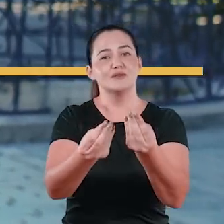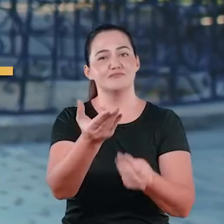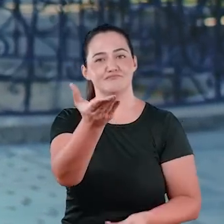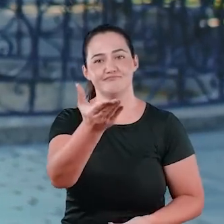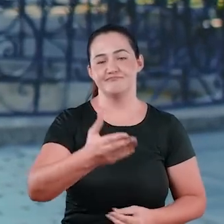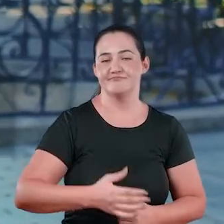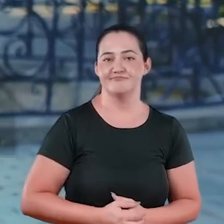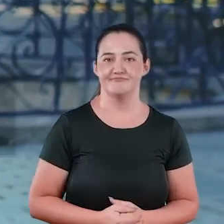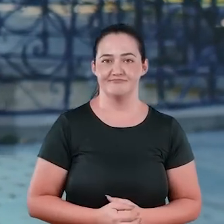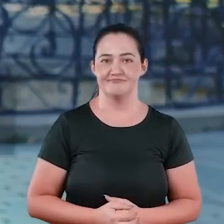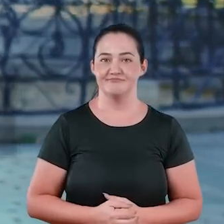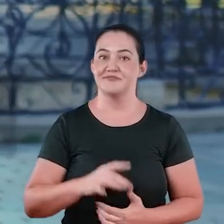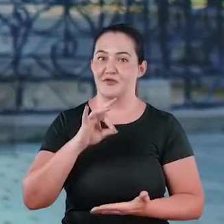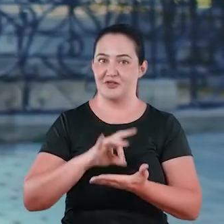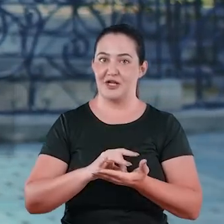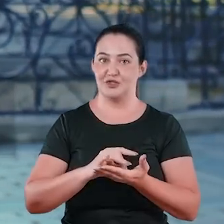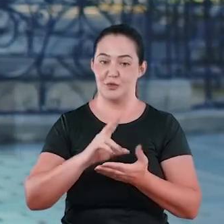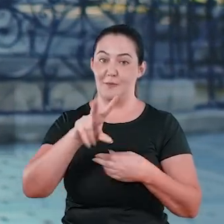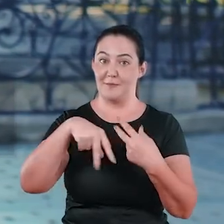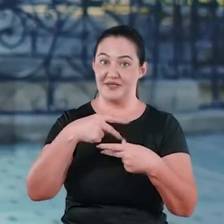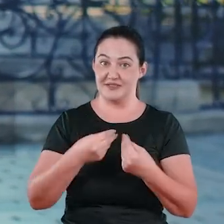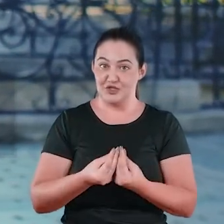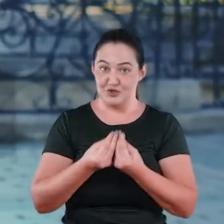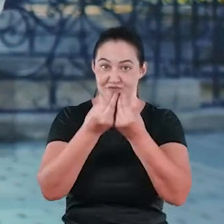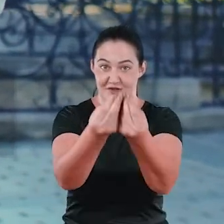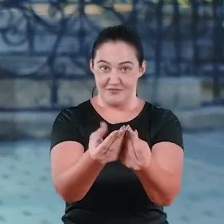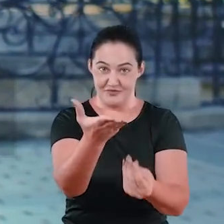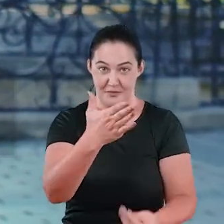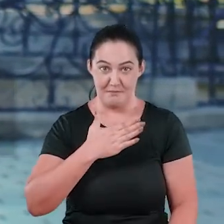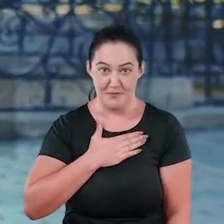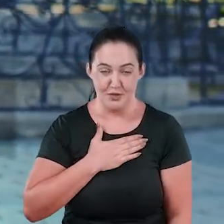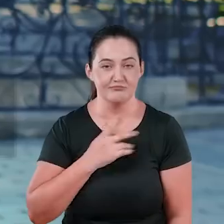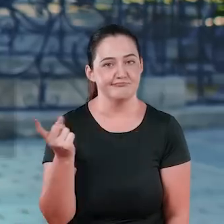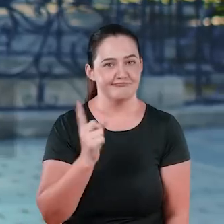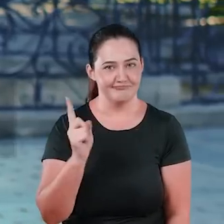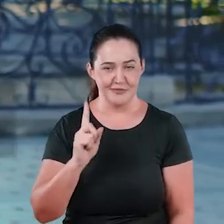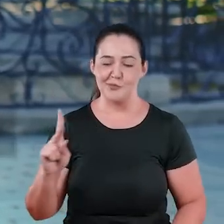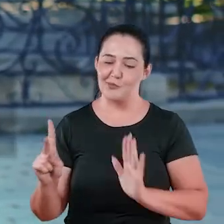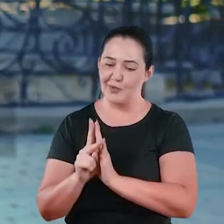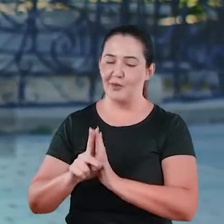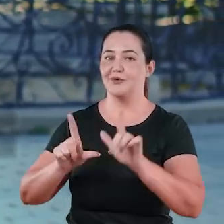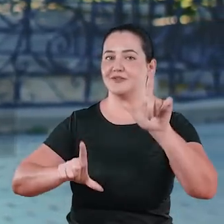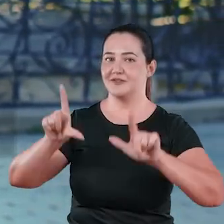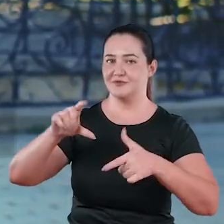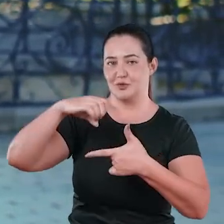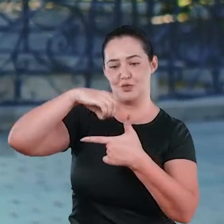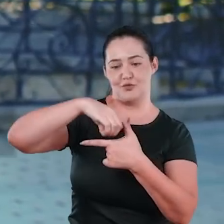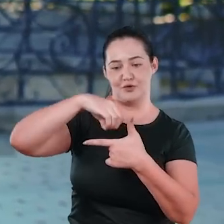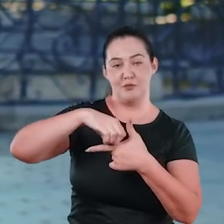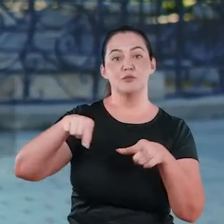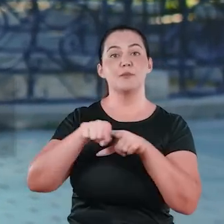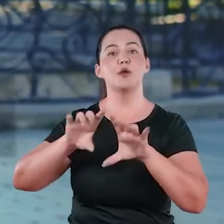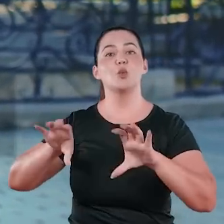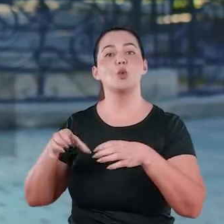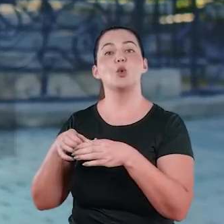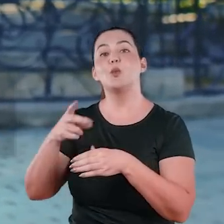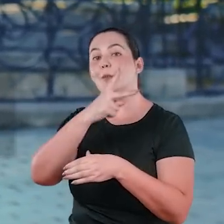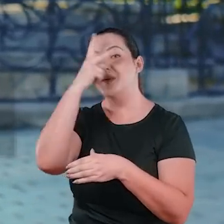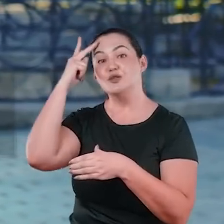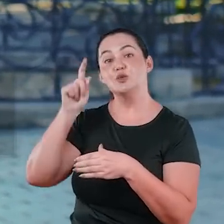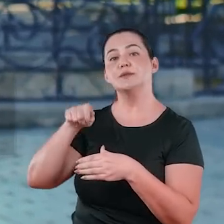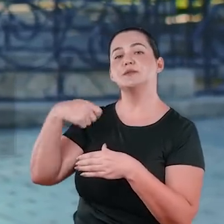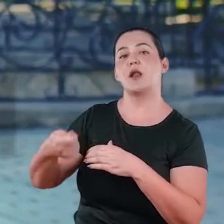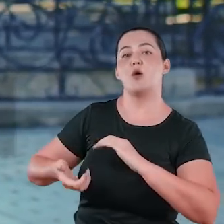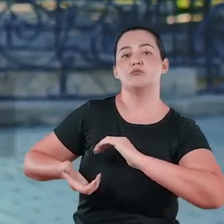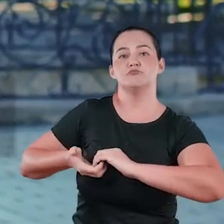para você. Na verdade, o presente não é meu, é da TV Novo Tempo e dos Anjos da Esperança, que ajudam a manter programas como esse no